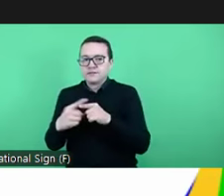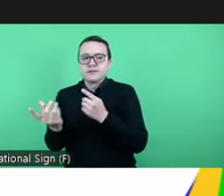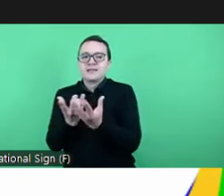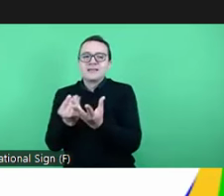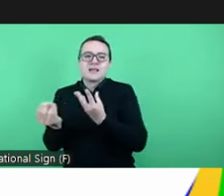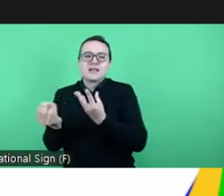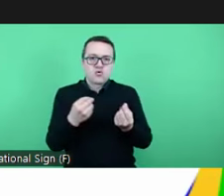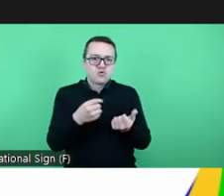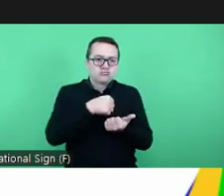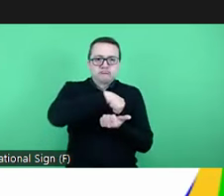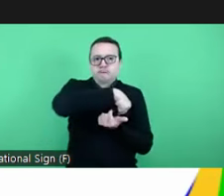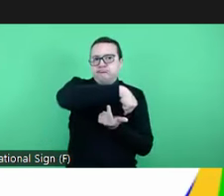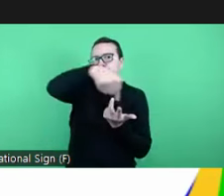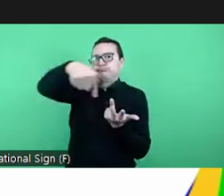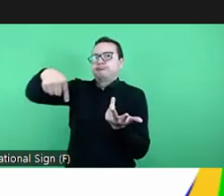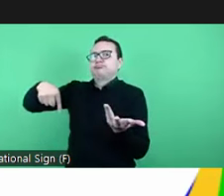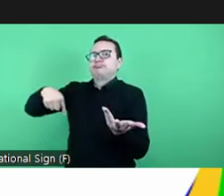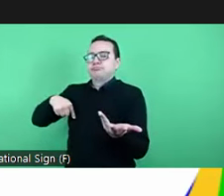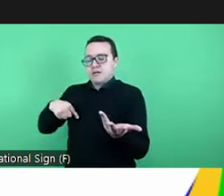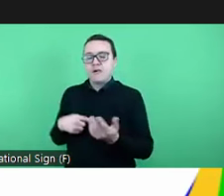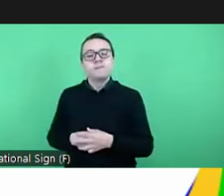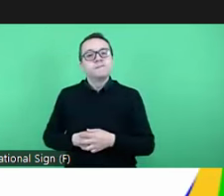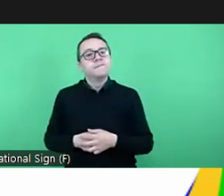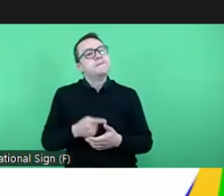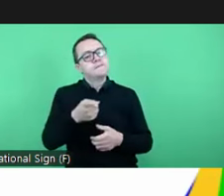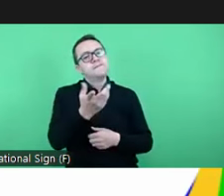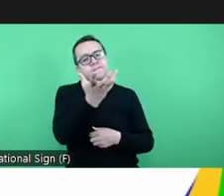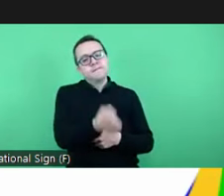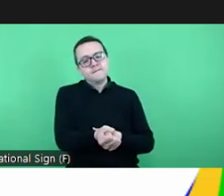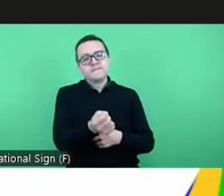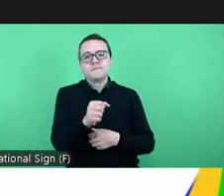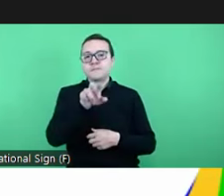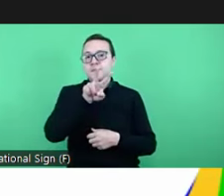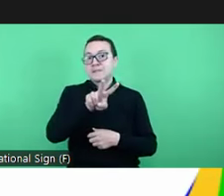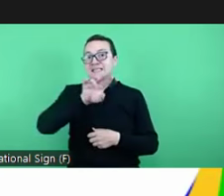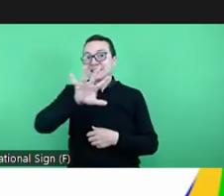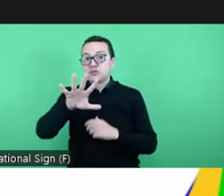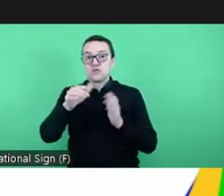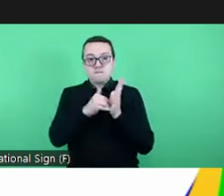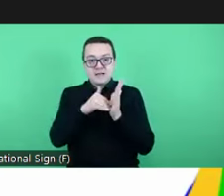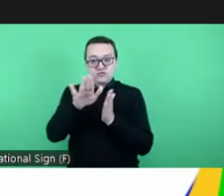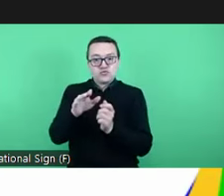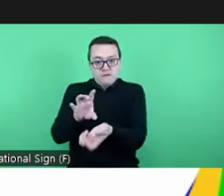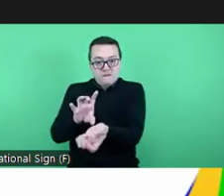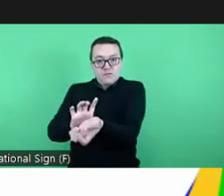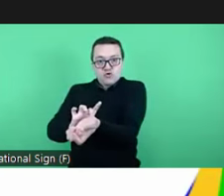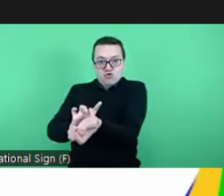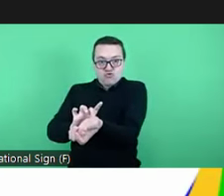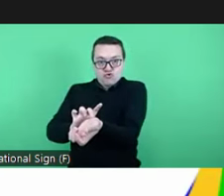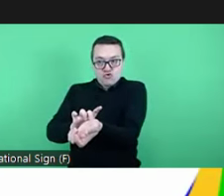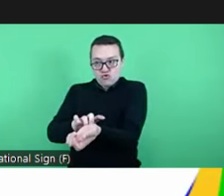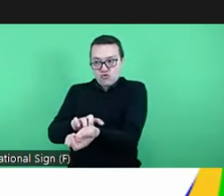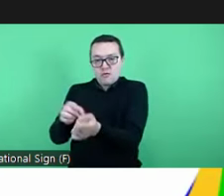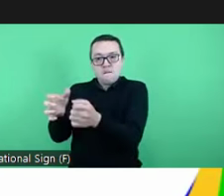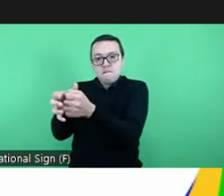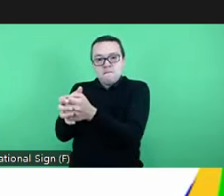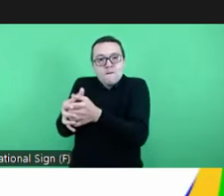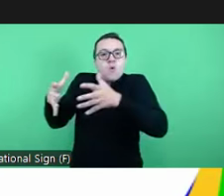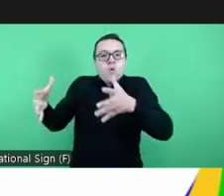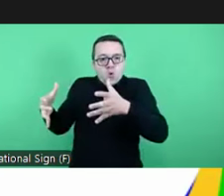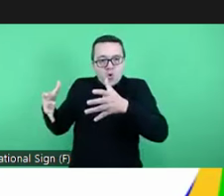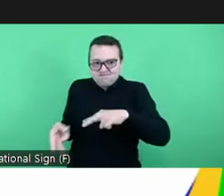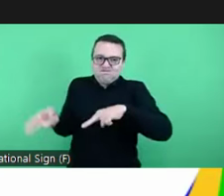tem for oral 25 health, mil médicos do Mais Médicos, que é uma 25,000 estratégia que doctors in coloca the médicos Mais em lugares onde, de Medicus